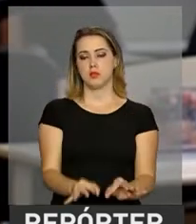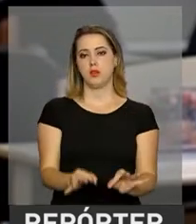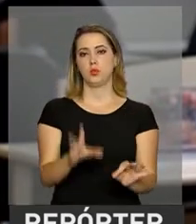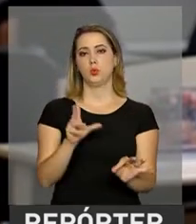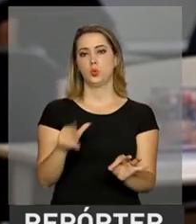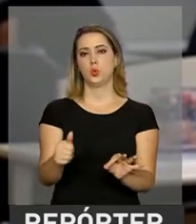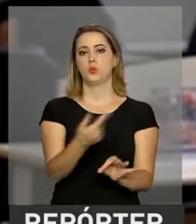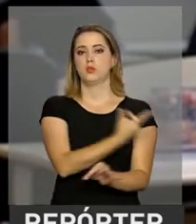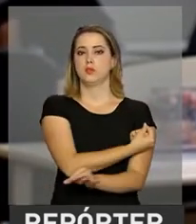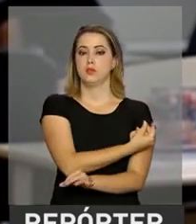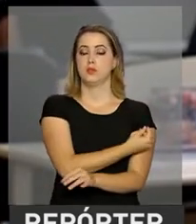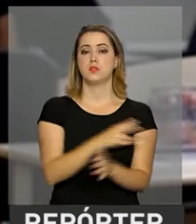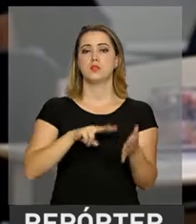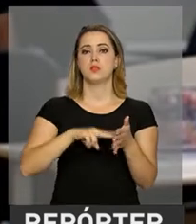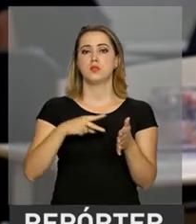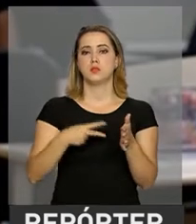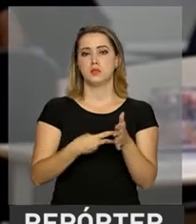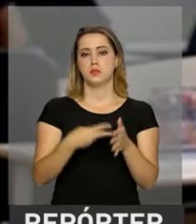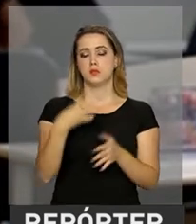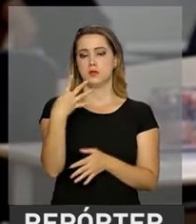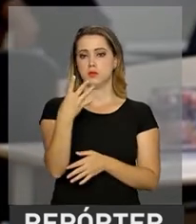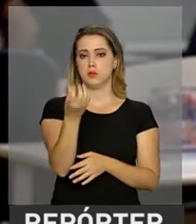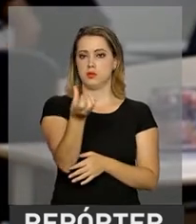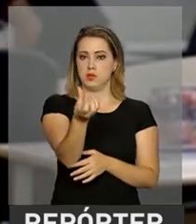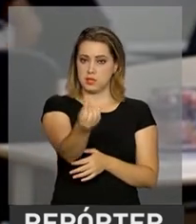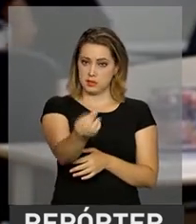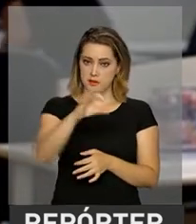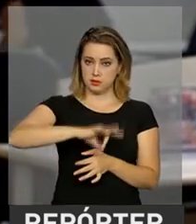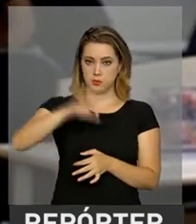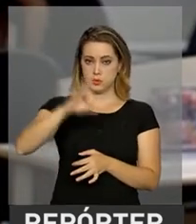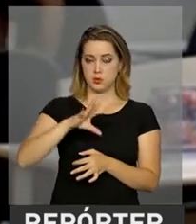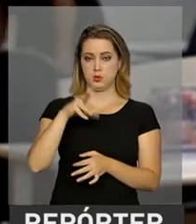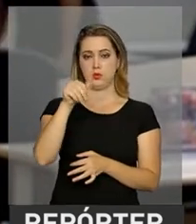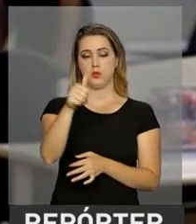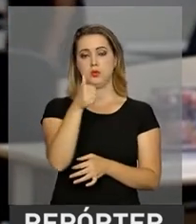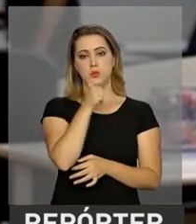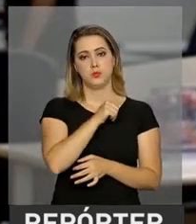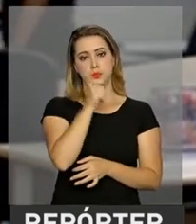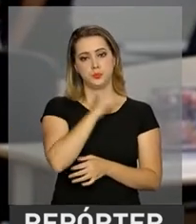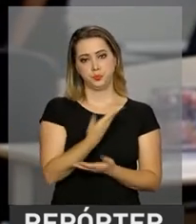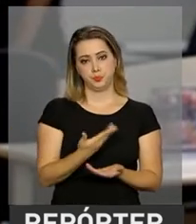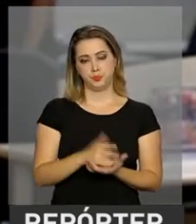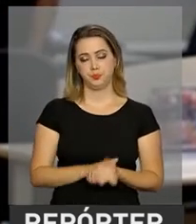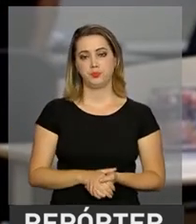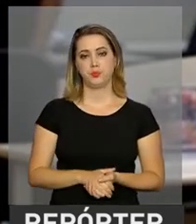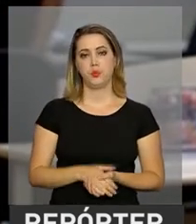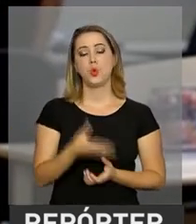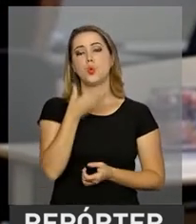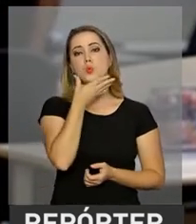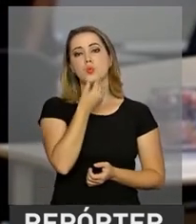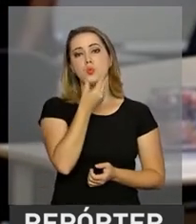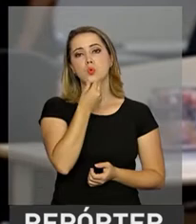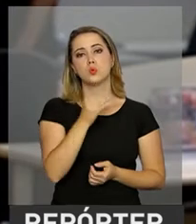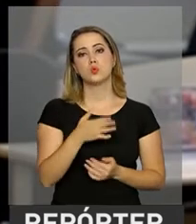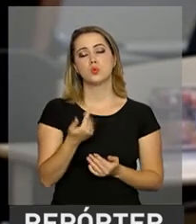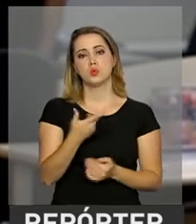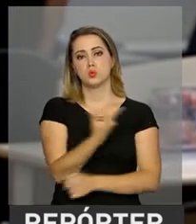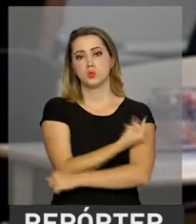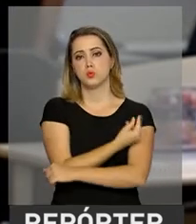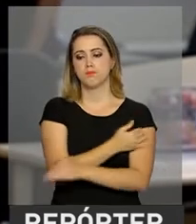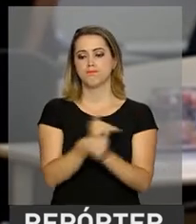a 46% do total de brasileiras nessa faixa etária. Para o sexo masculino, a vacinação será